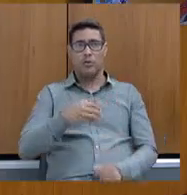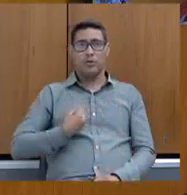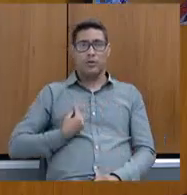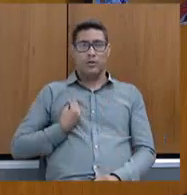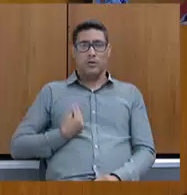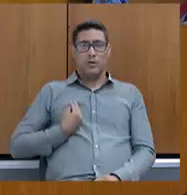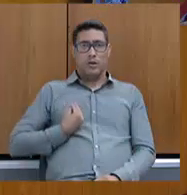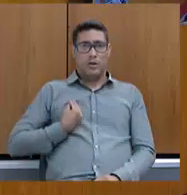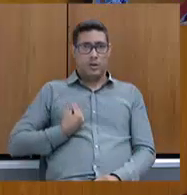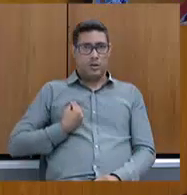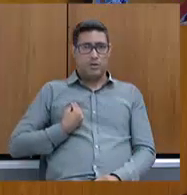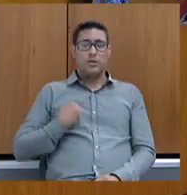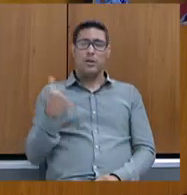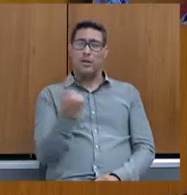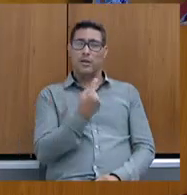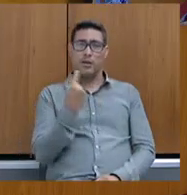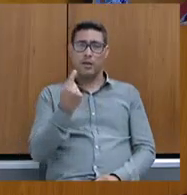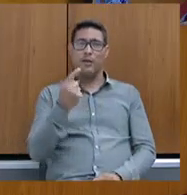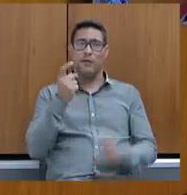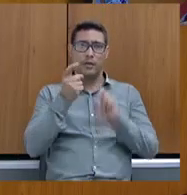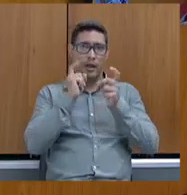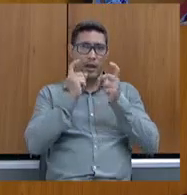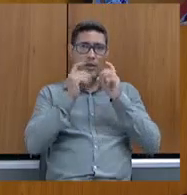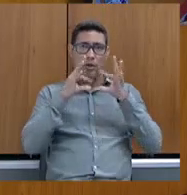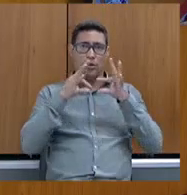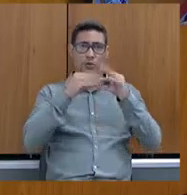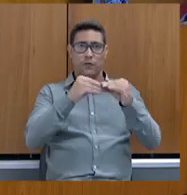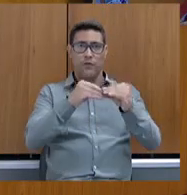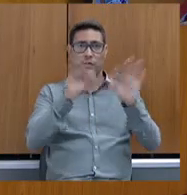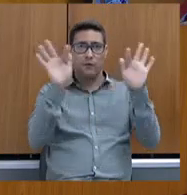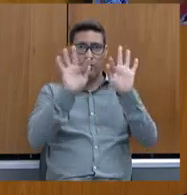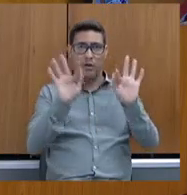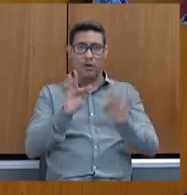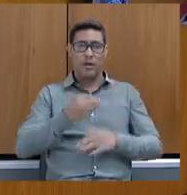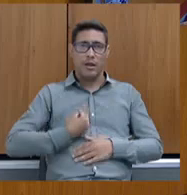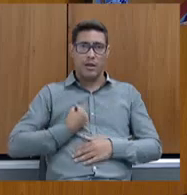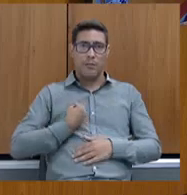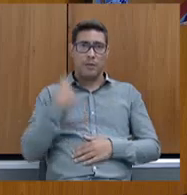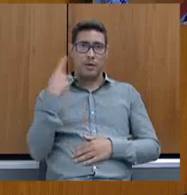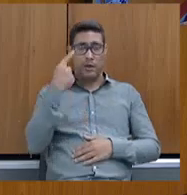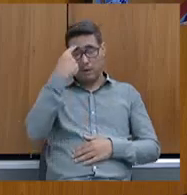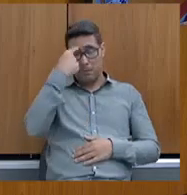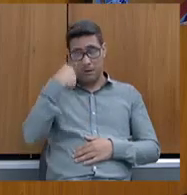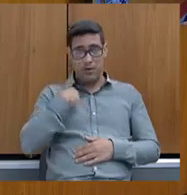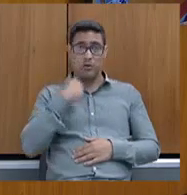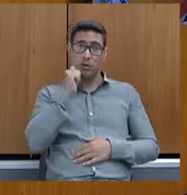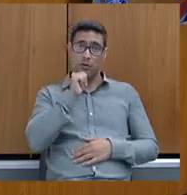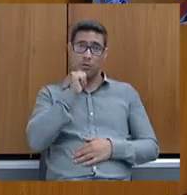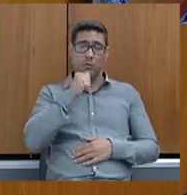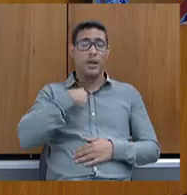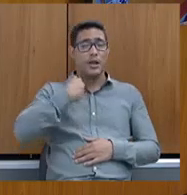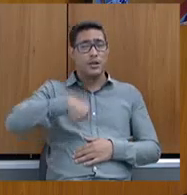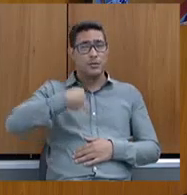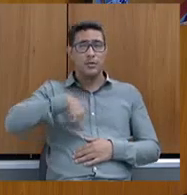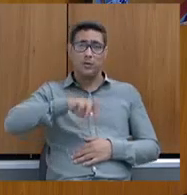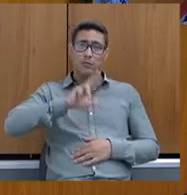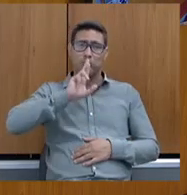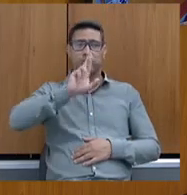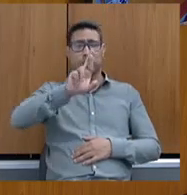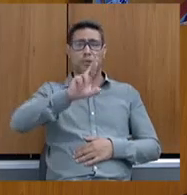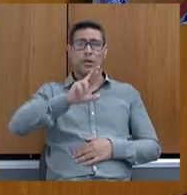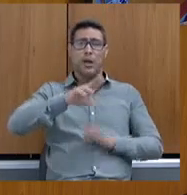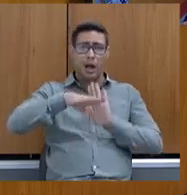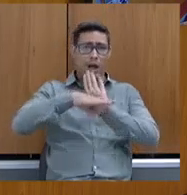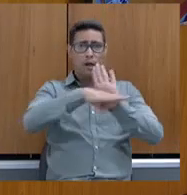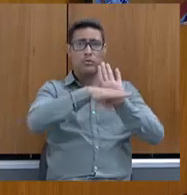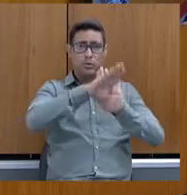algumas remotamente e fico muito feliz da presença dela porque eu penso que nós mulheres tem uma grande contribuição para dar na política e eu penso que a nossa presença